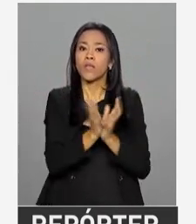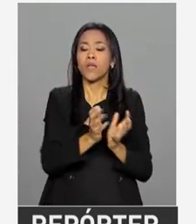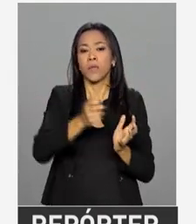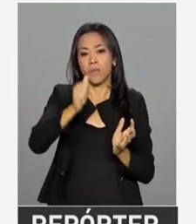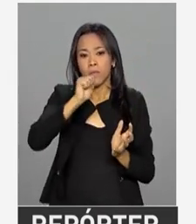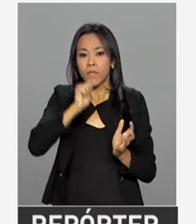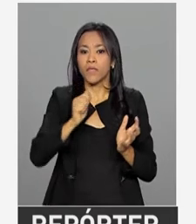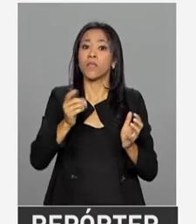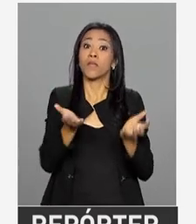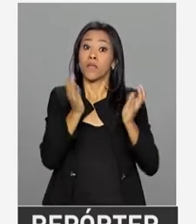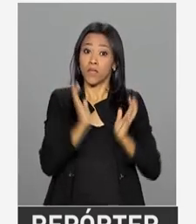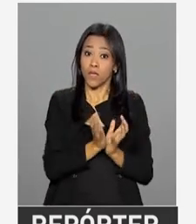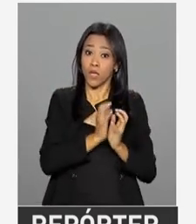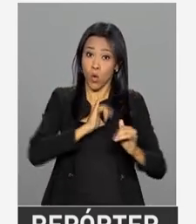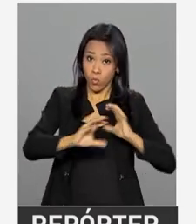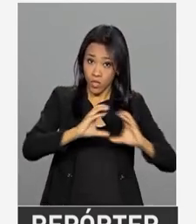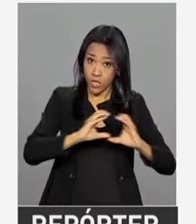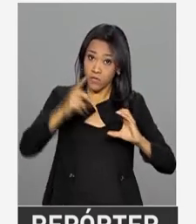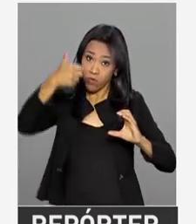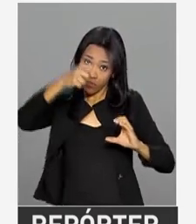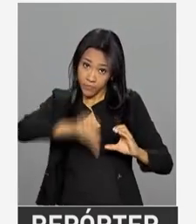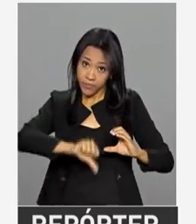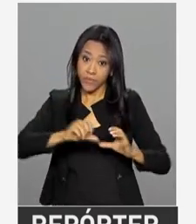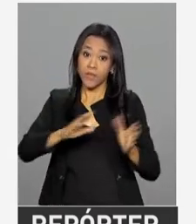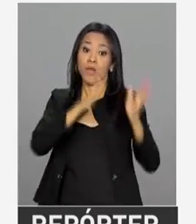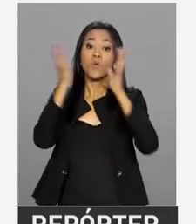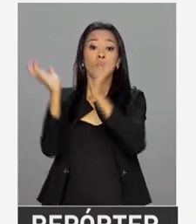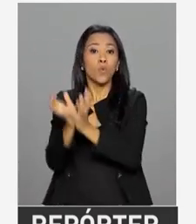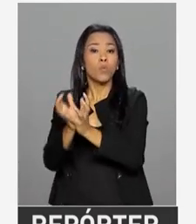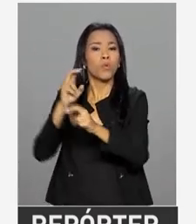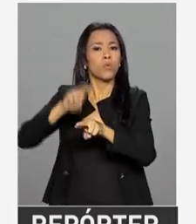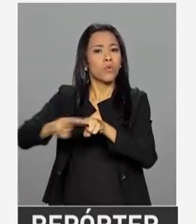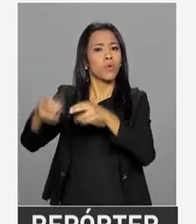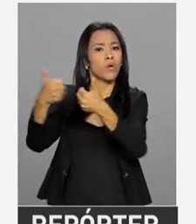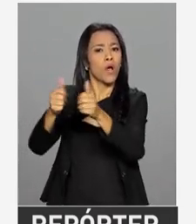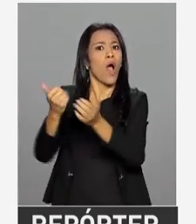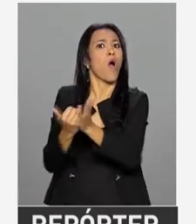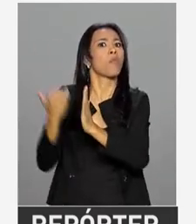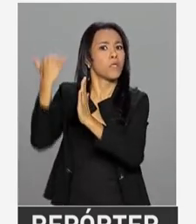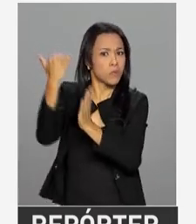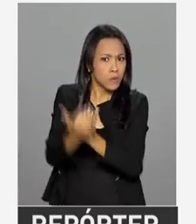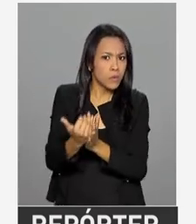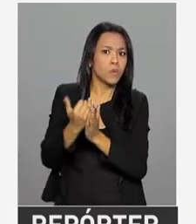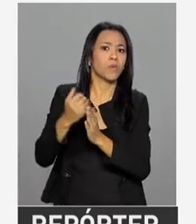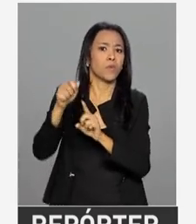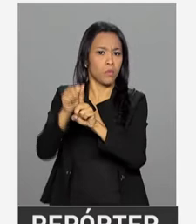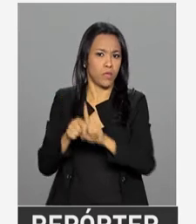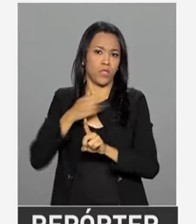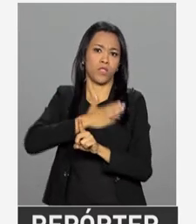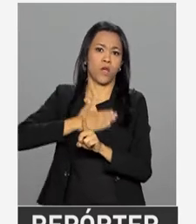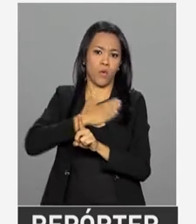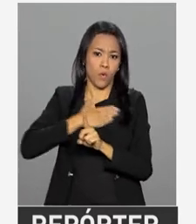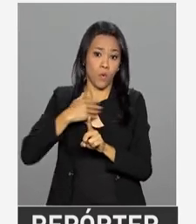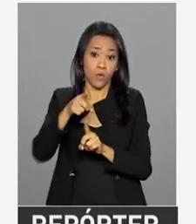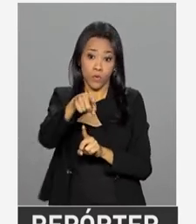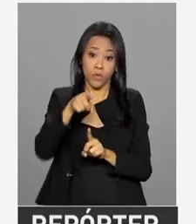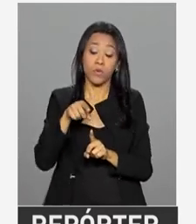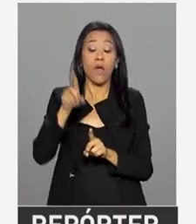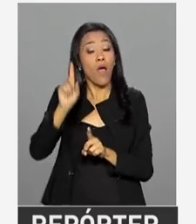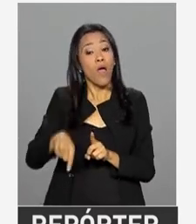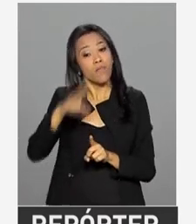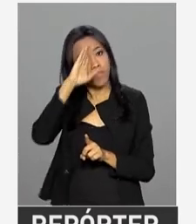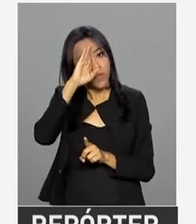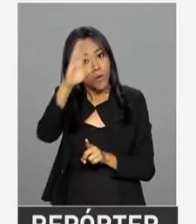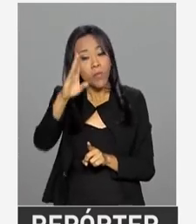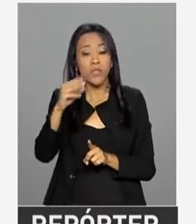Comunicação ficaram negativos. Já o grupo Transportes apresentou aumento na variação de agosto, impulsionado